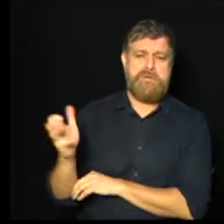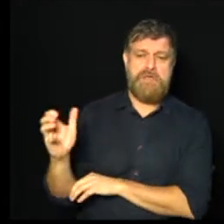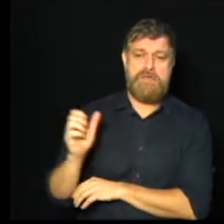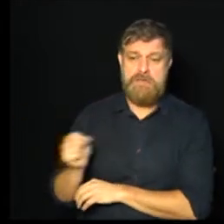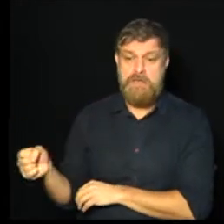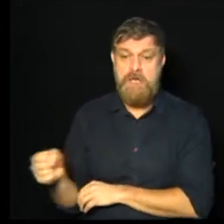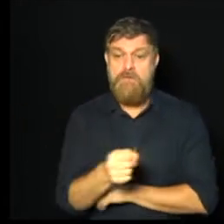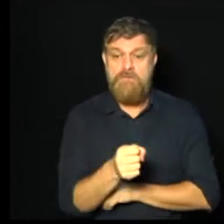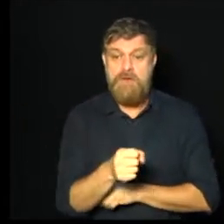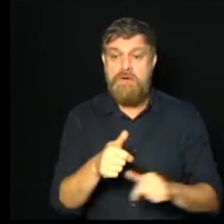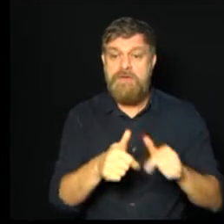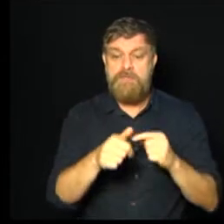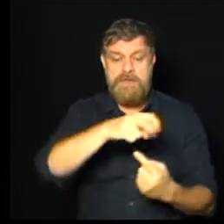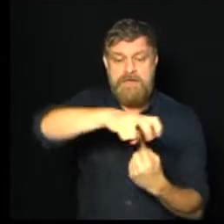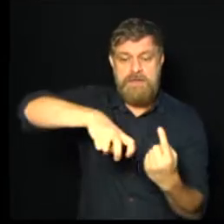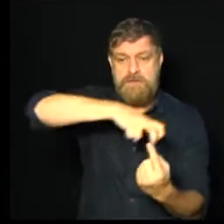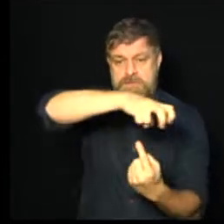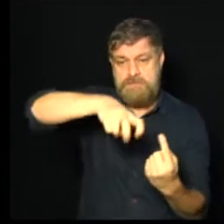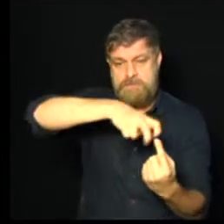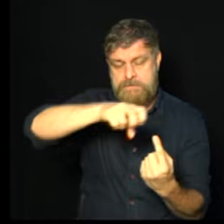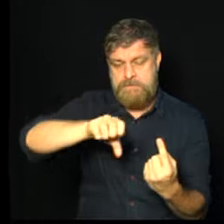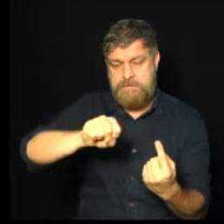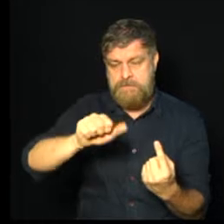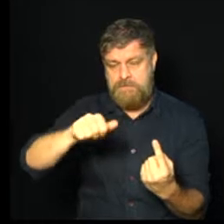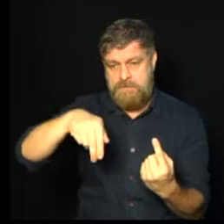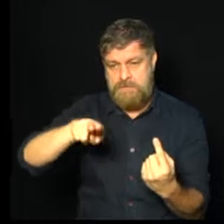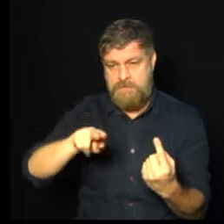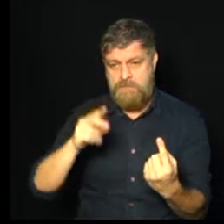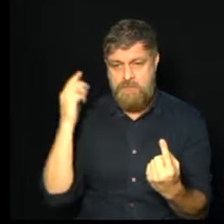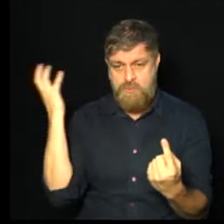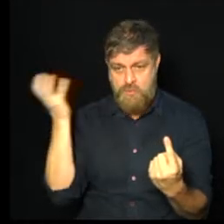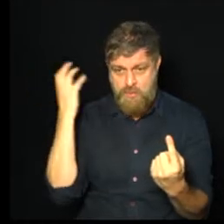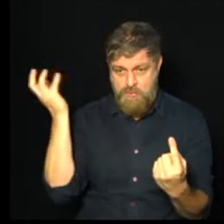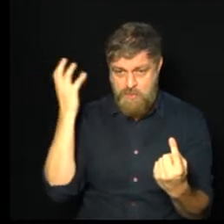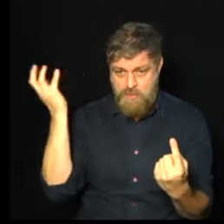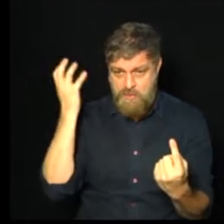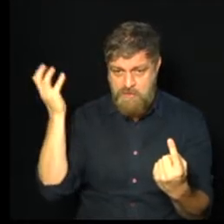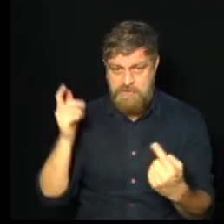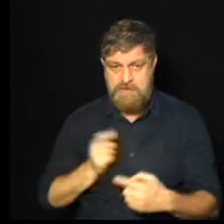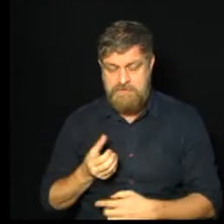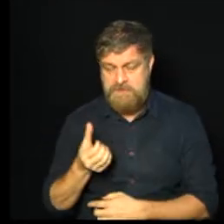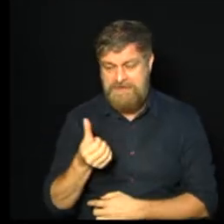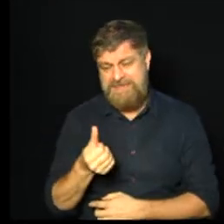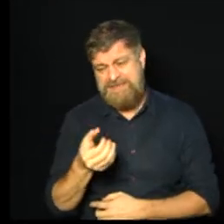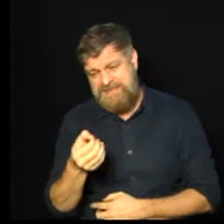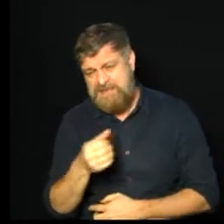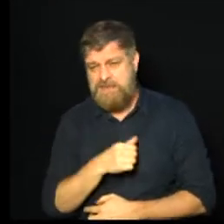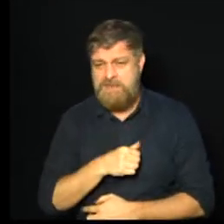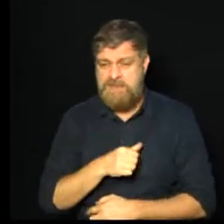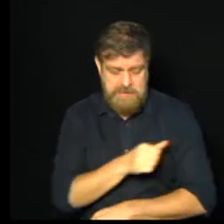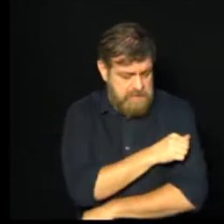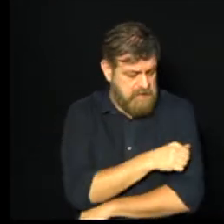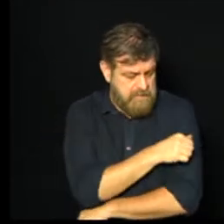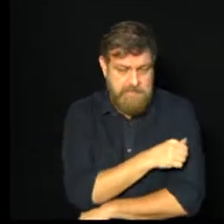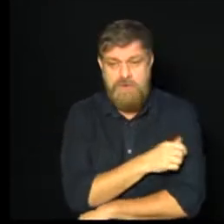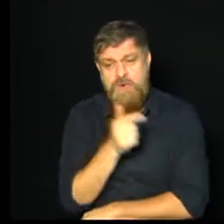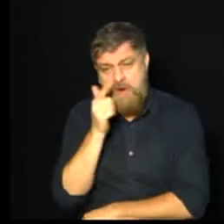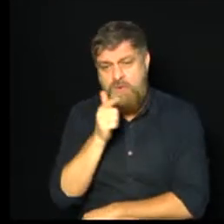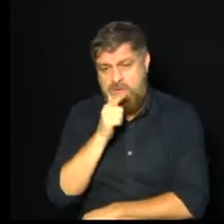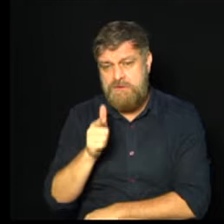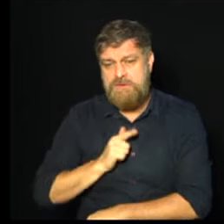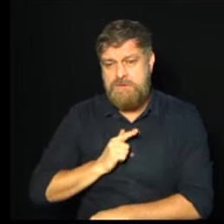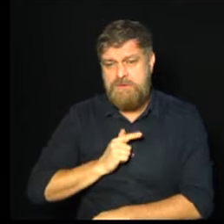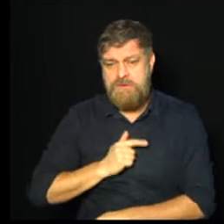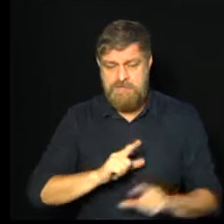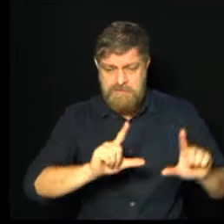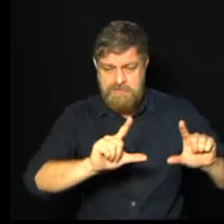SAMU. E esses profissionais, nós conseguimos 60 e poucos enfermeiros, que supriu de uma maneira razoável,